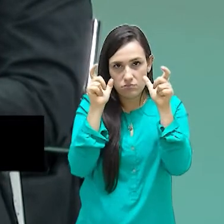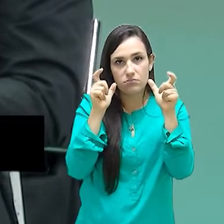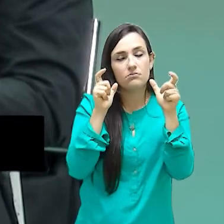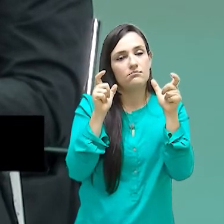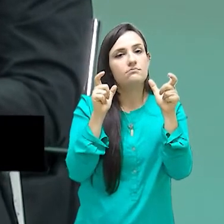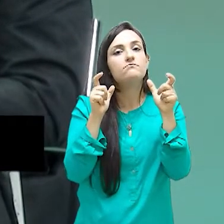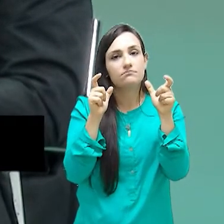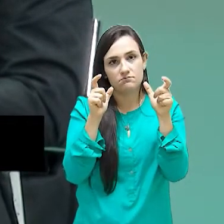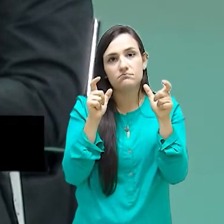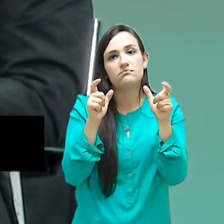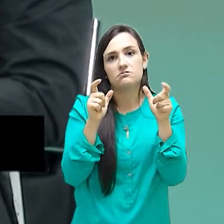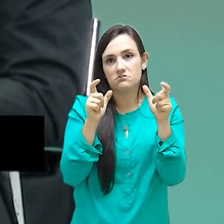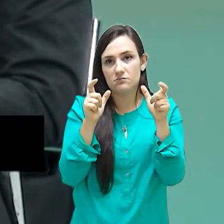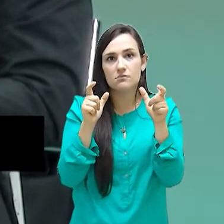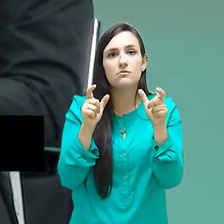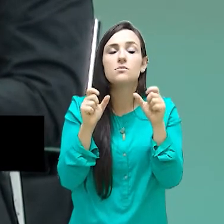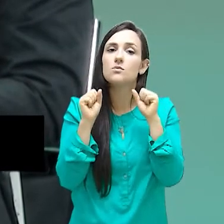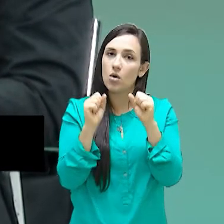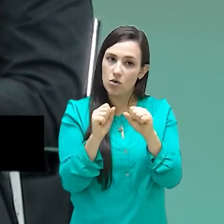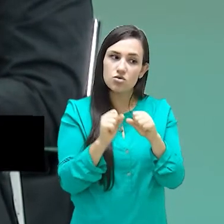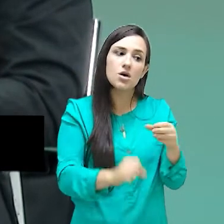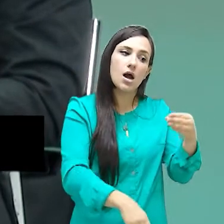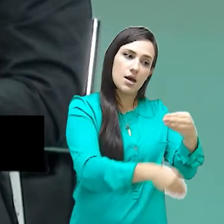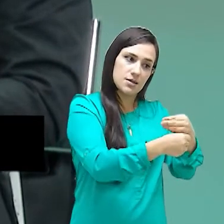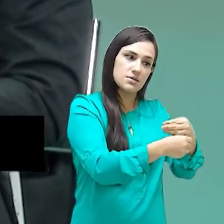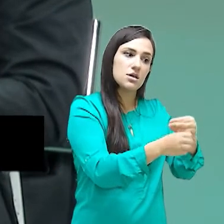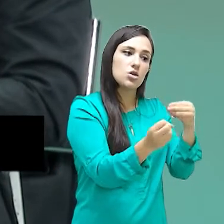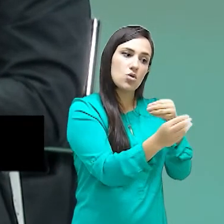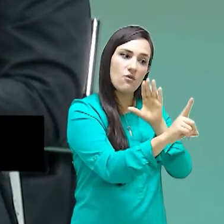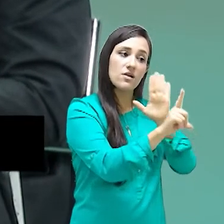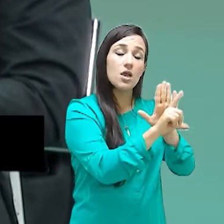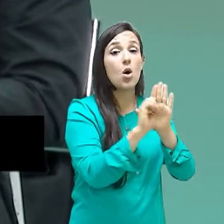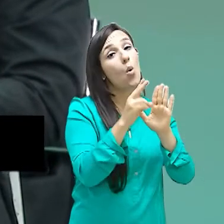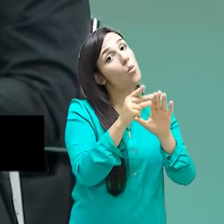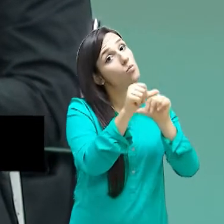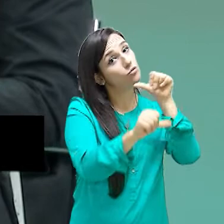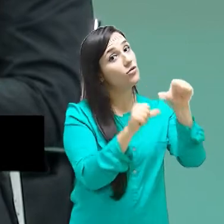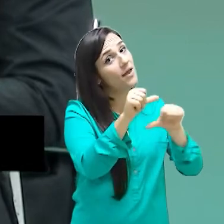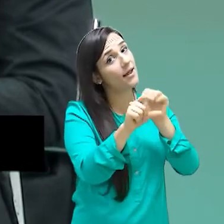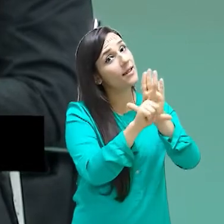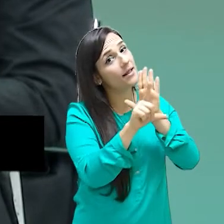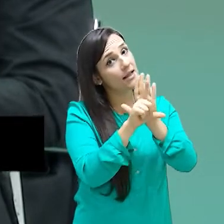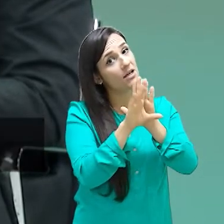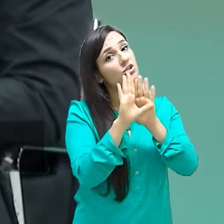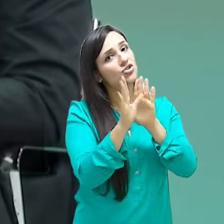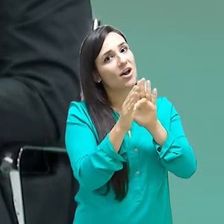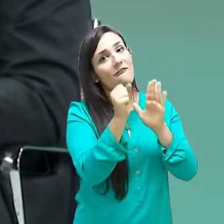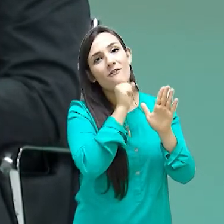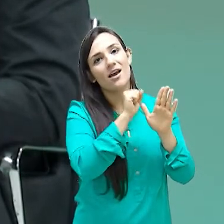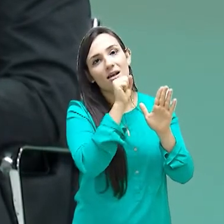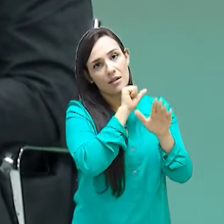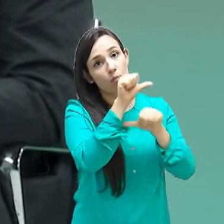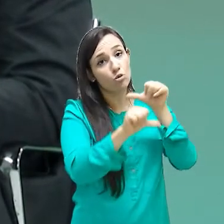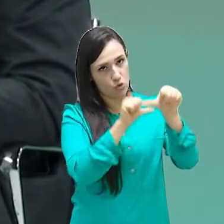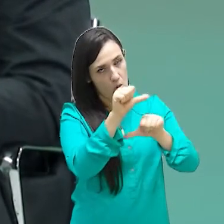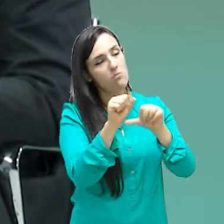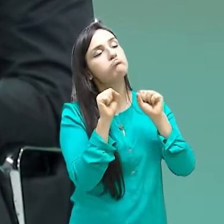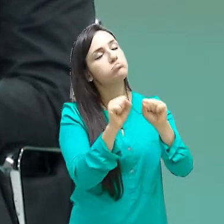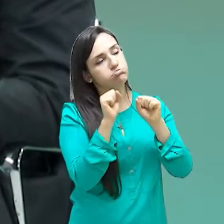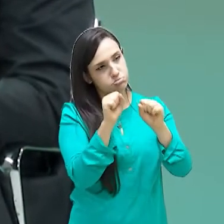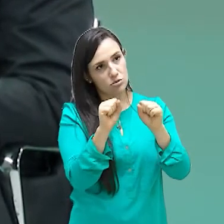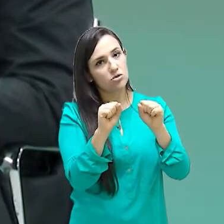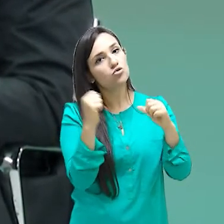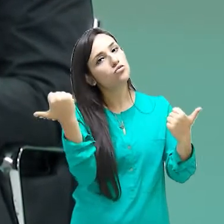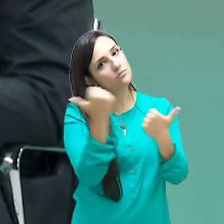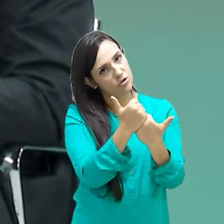essas consolidações, né? Que passa desde acrescentar novas leis, como alterar leis que foram, leis